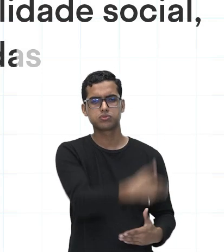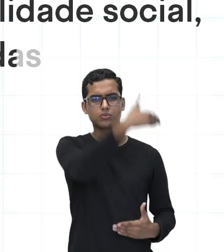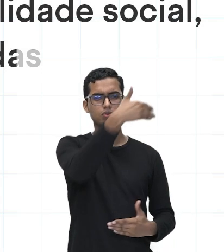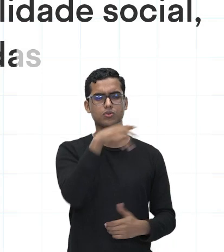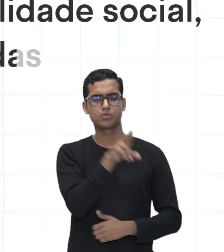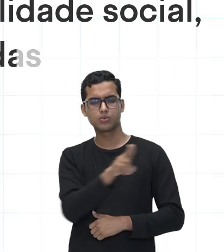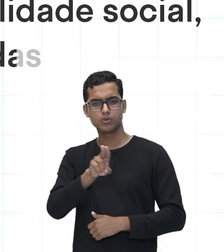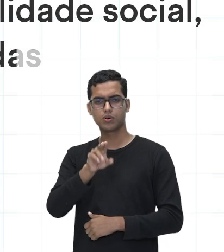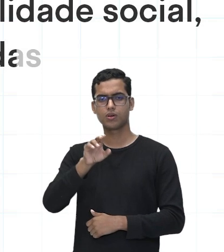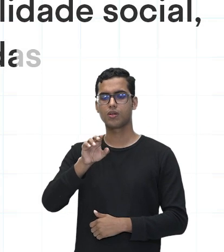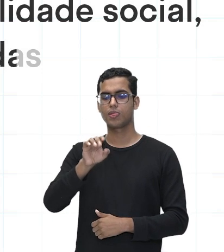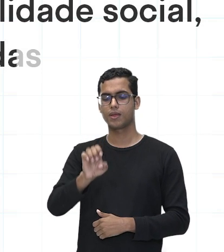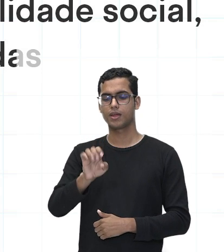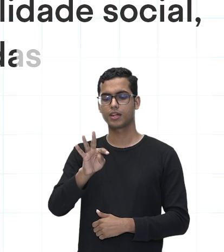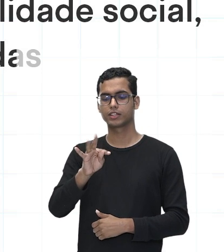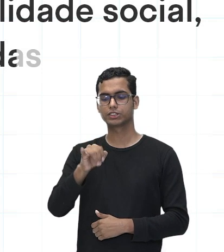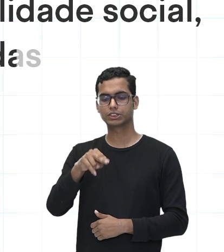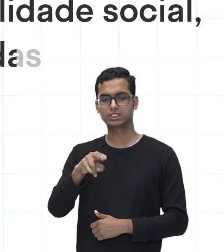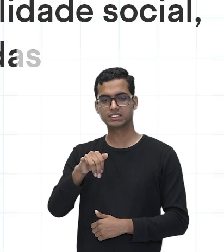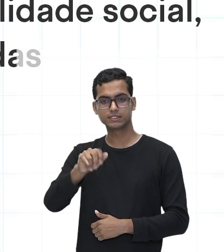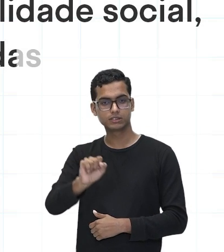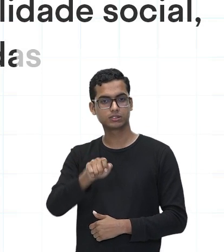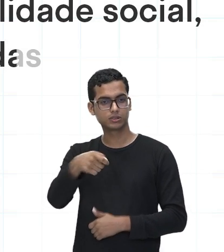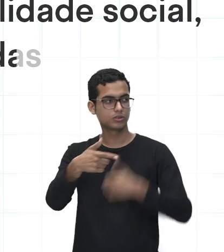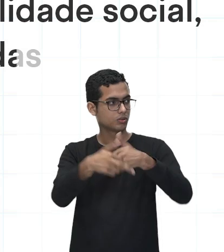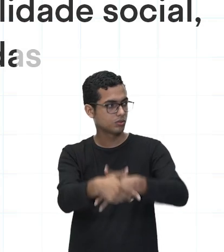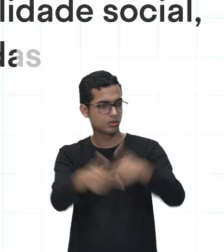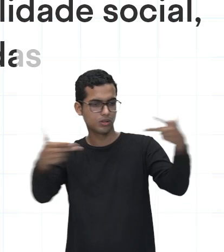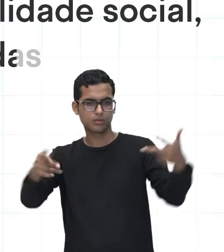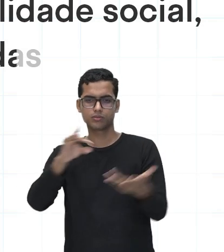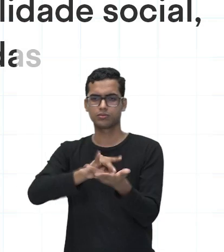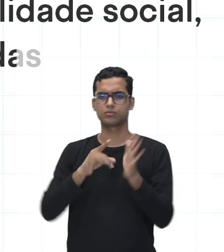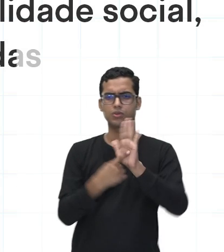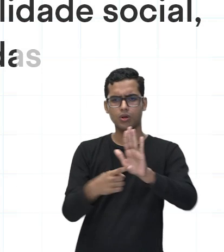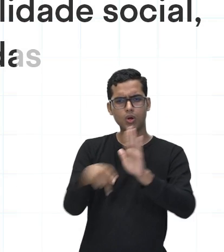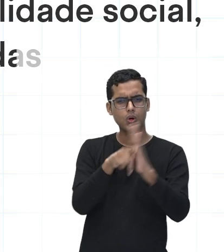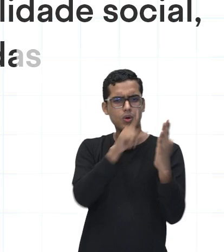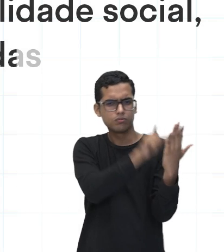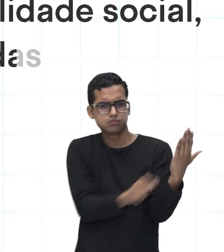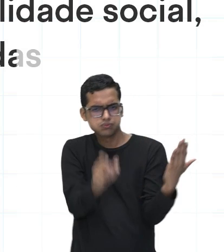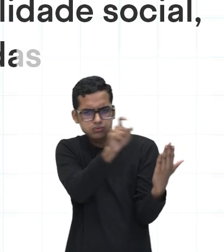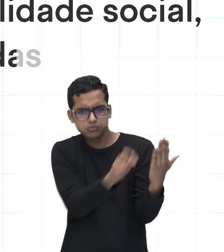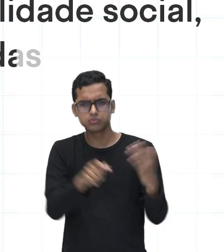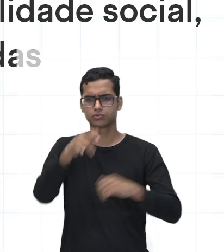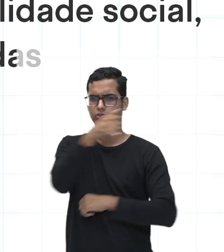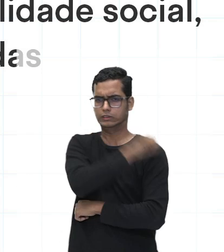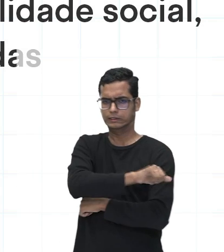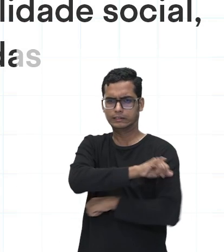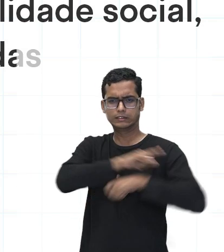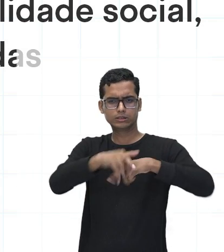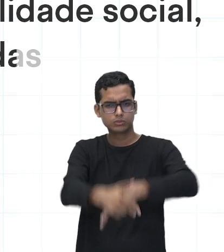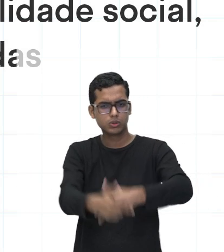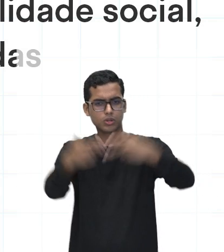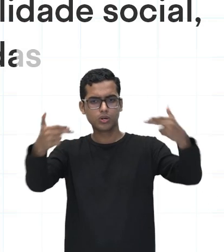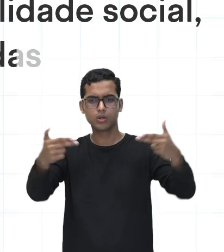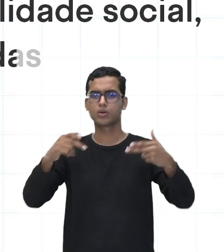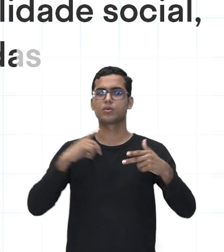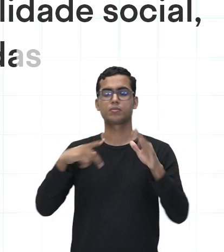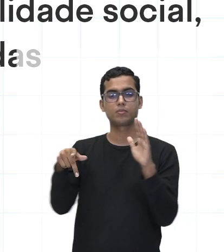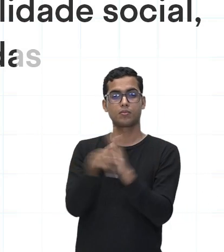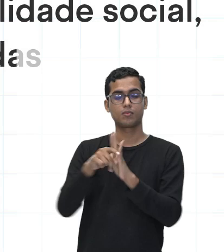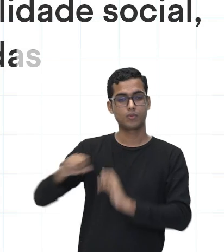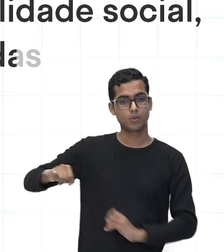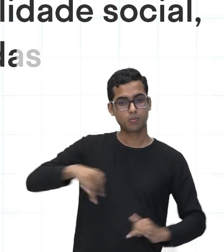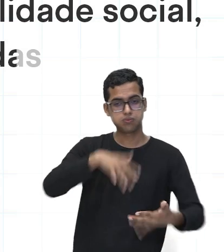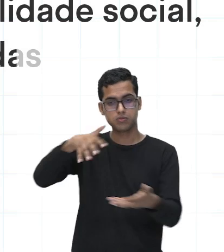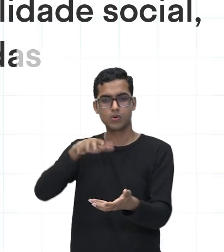de etnias. Então, ele pintou ali no Rio de Janeiro diferentes etnias de cada continente, ou seja, os